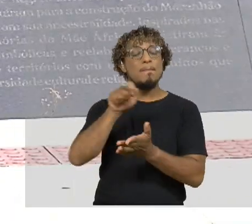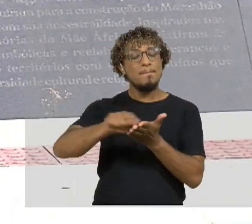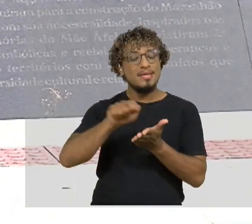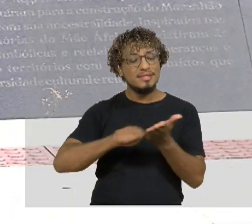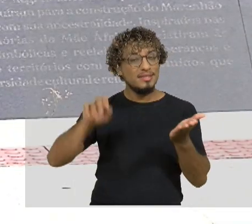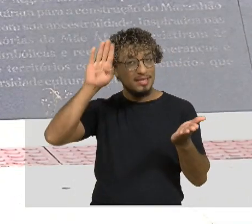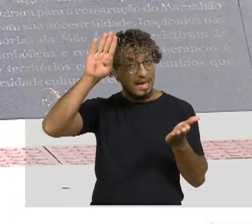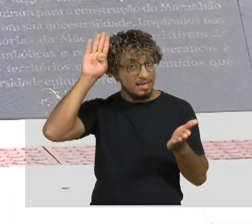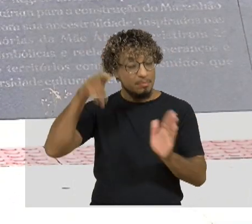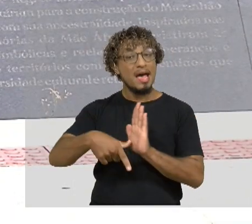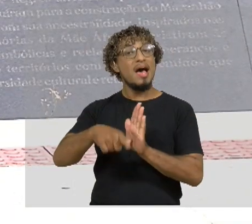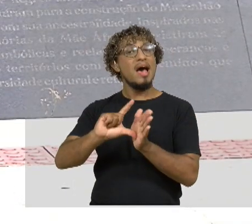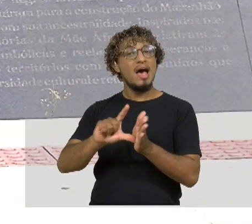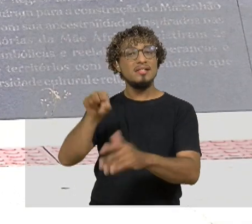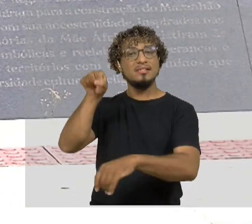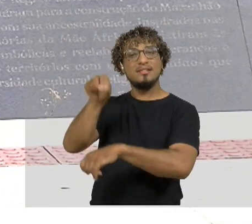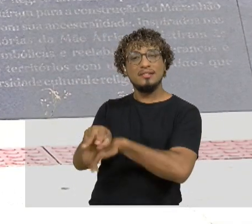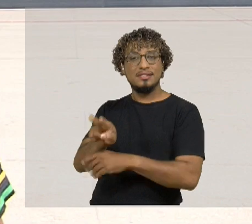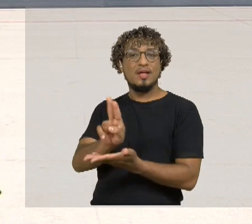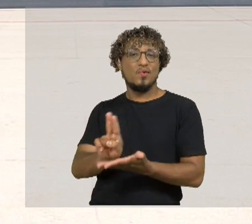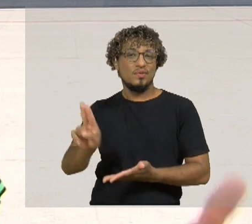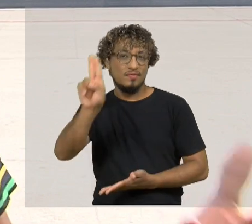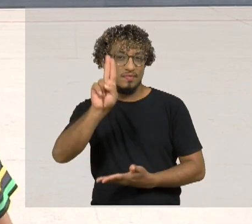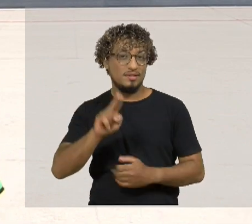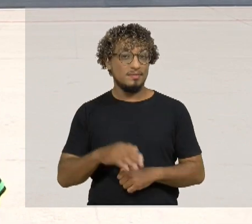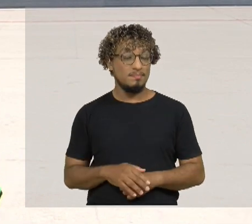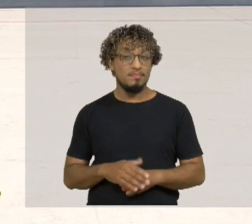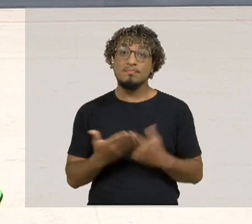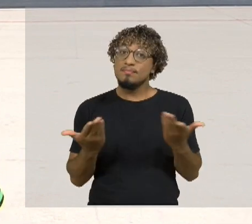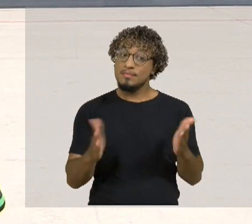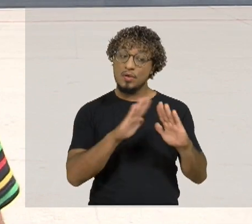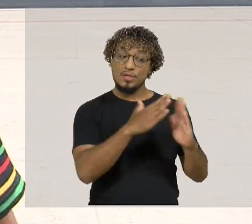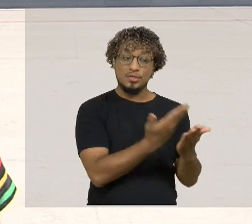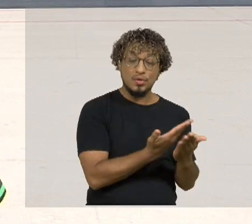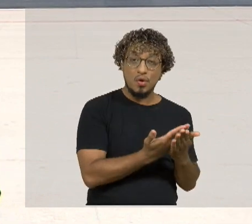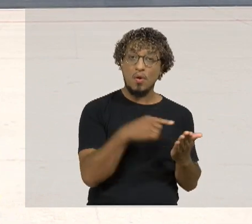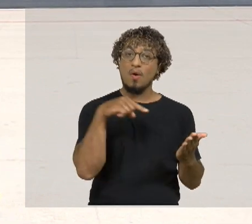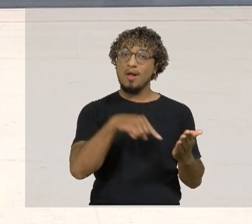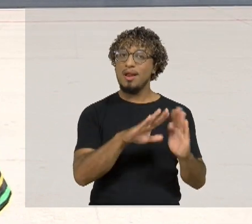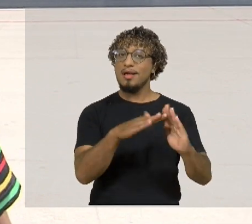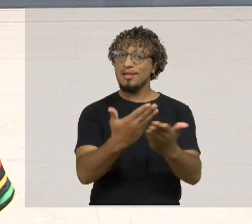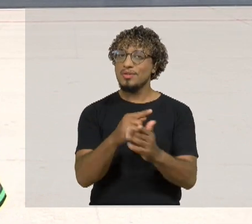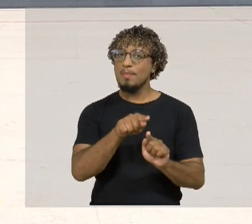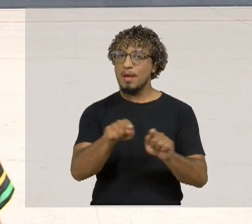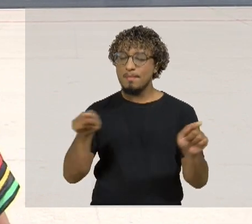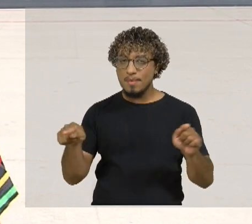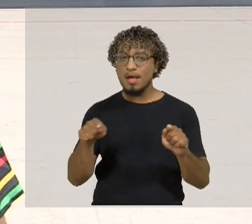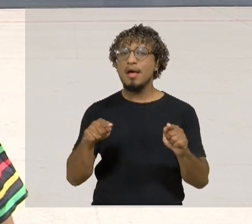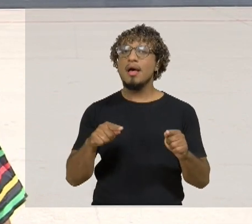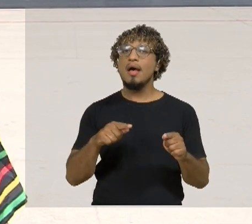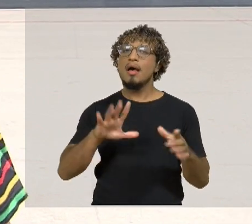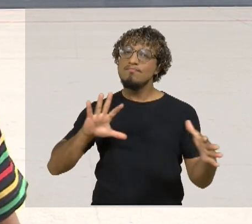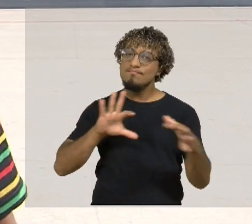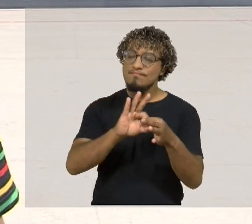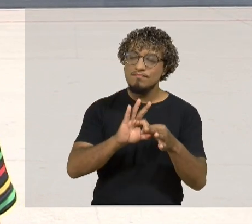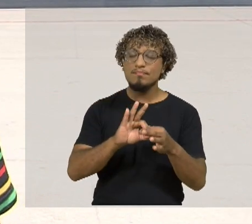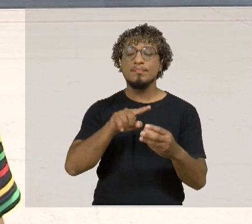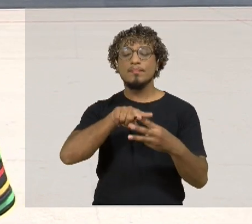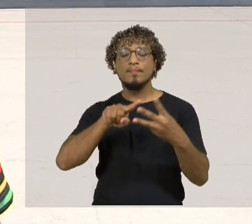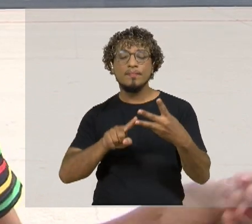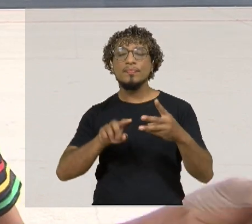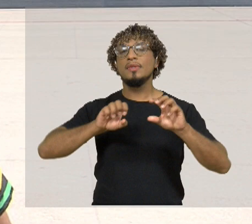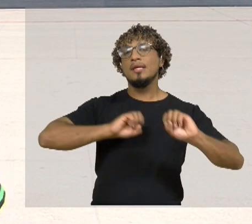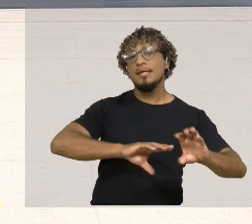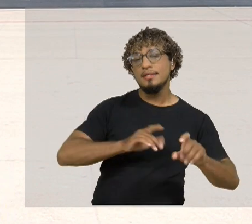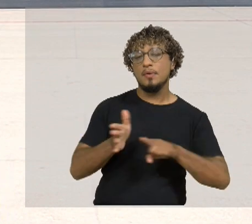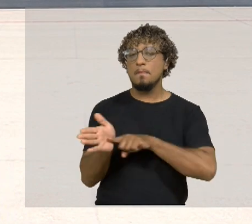alunos ingressarem em uma universidade. É uma forma da escola, o colégio de aplicação, implementar esse tripé, que é o ensino, pesquisa e extensão. Então,